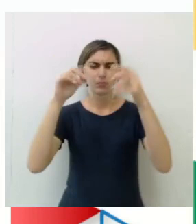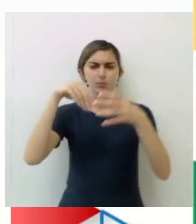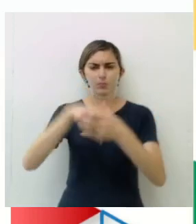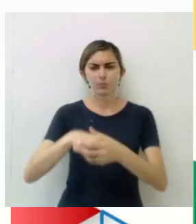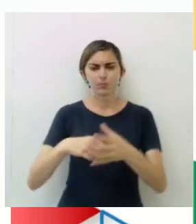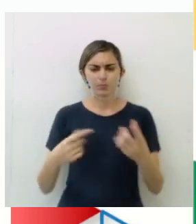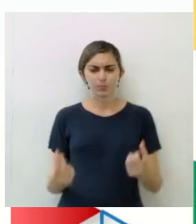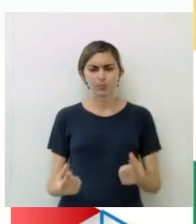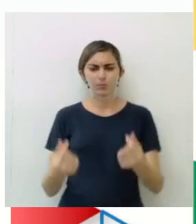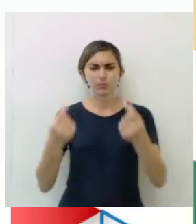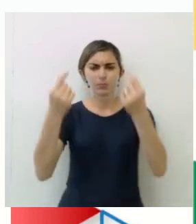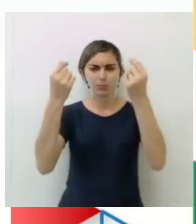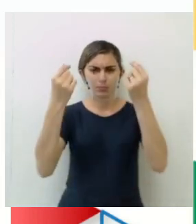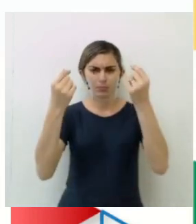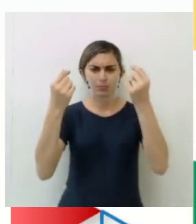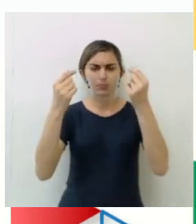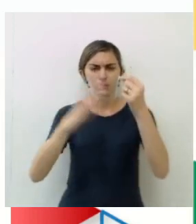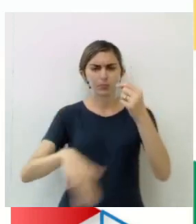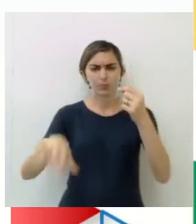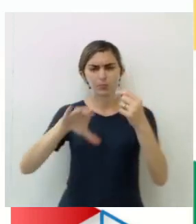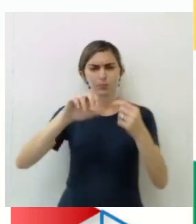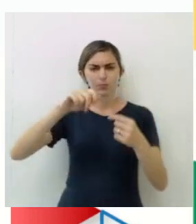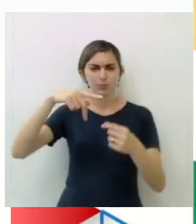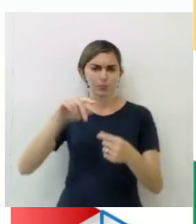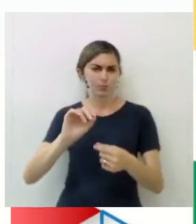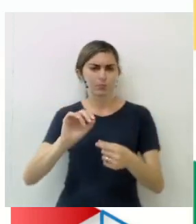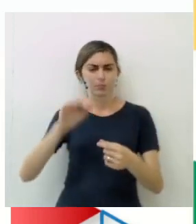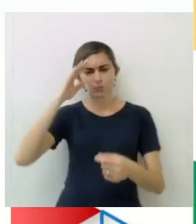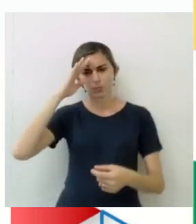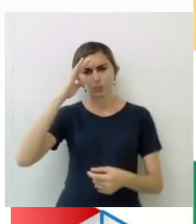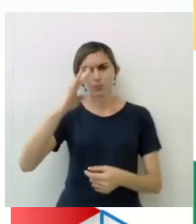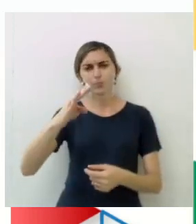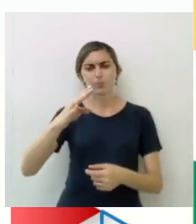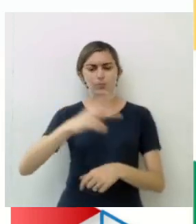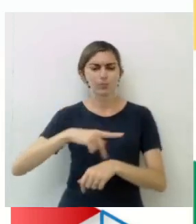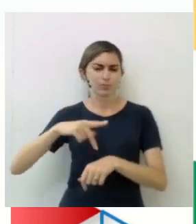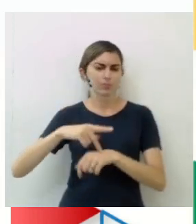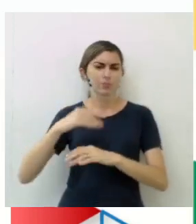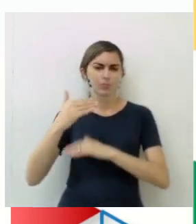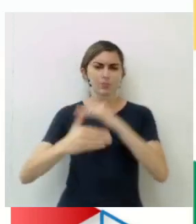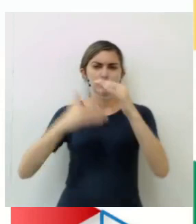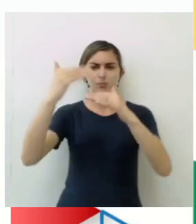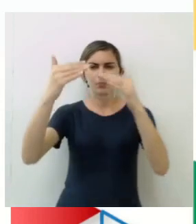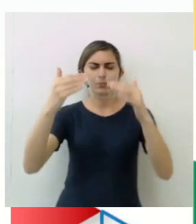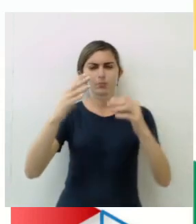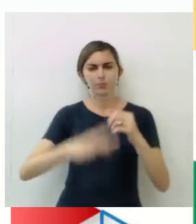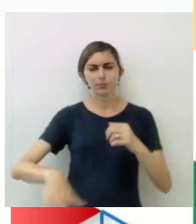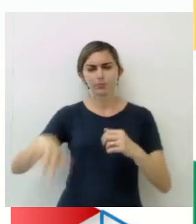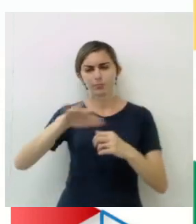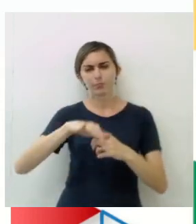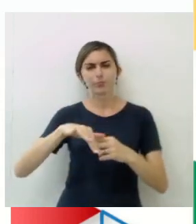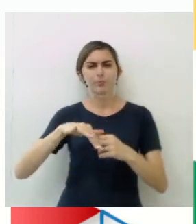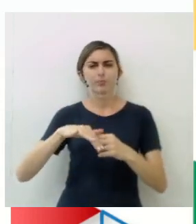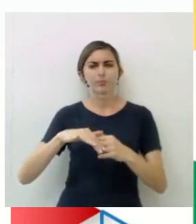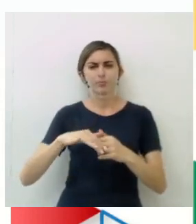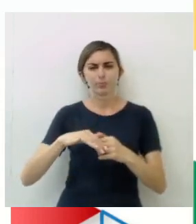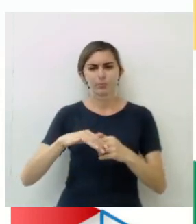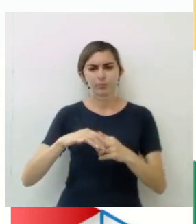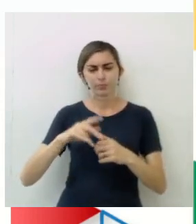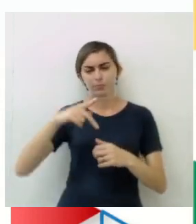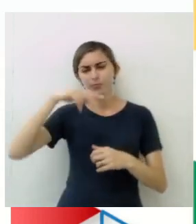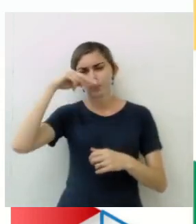A economia do campo, principalmente para países subdesenvolvidos, como é o caso